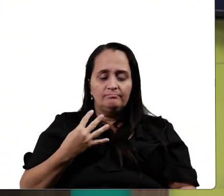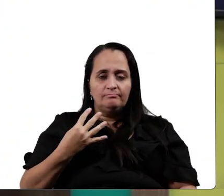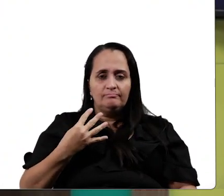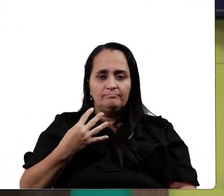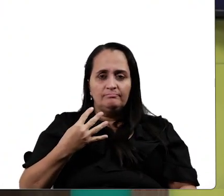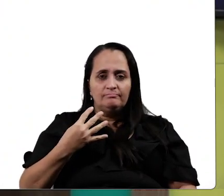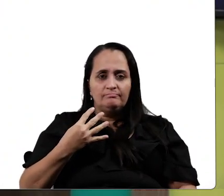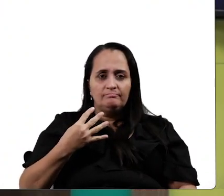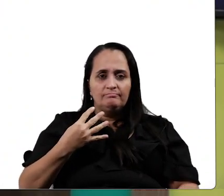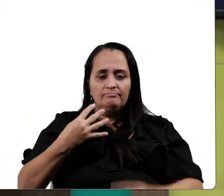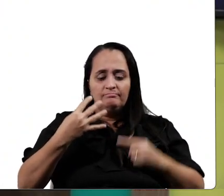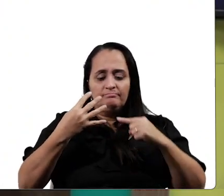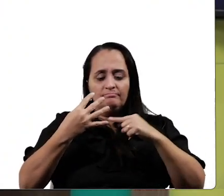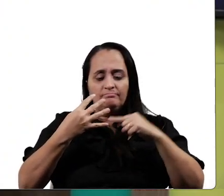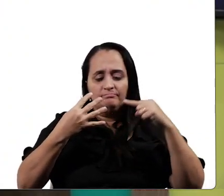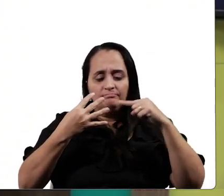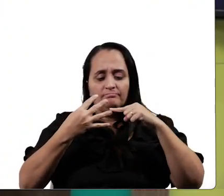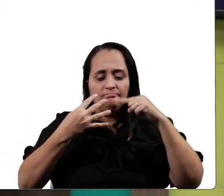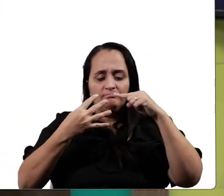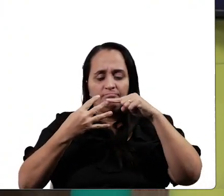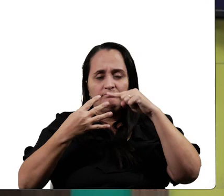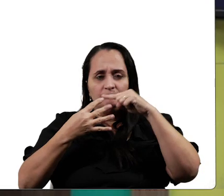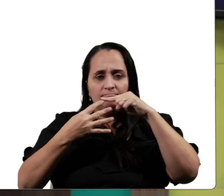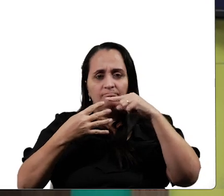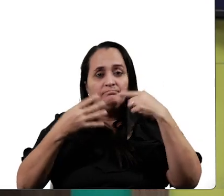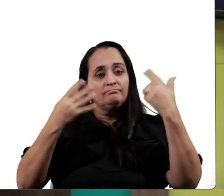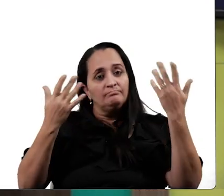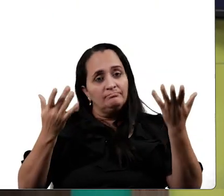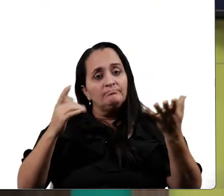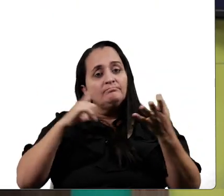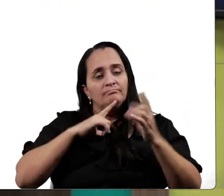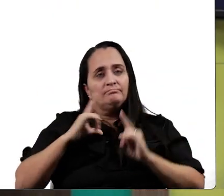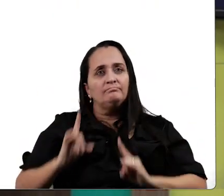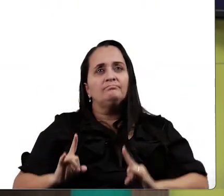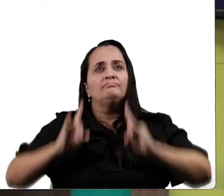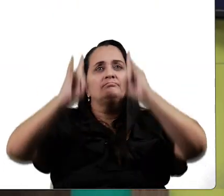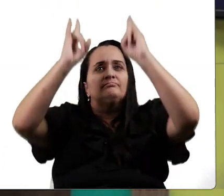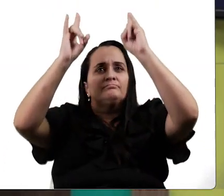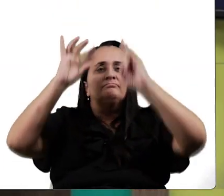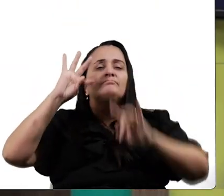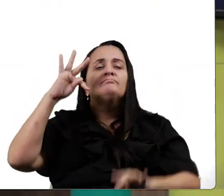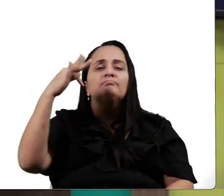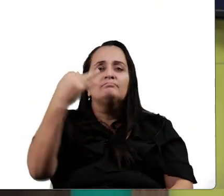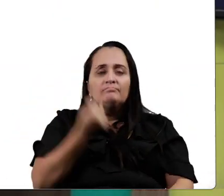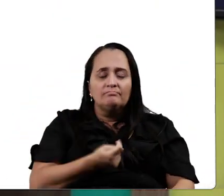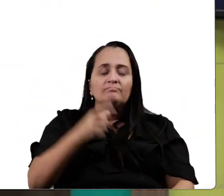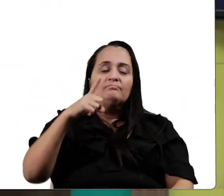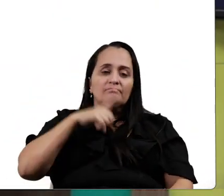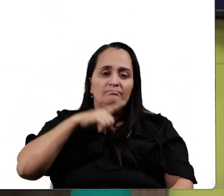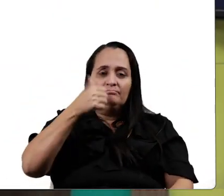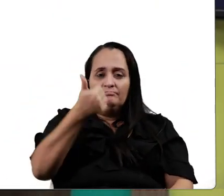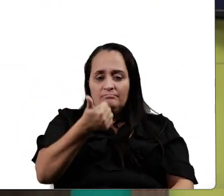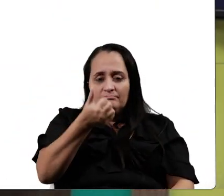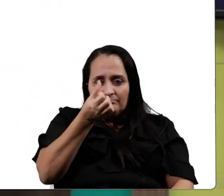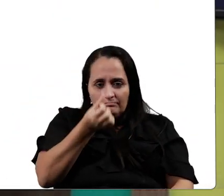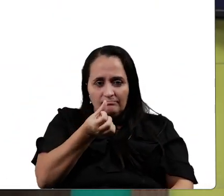tem 16 apartamentos certo 4 x